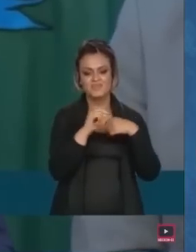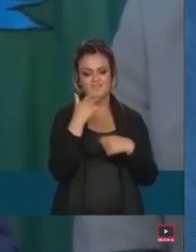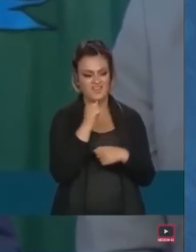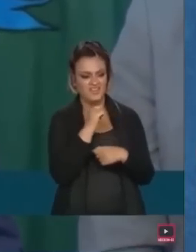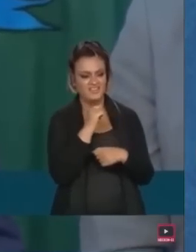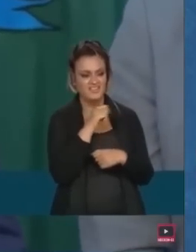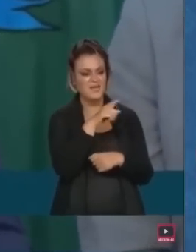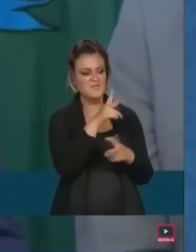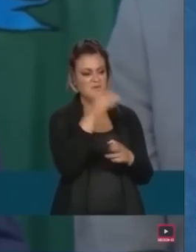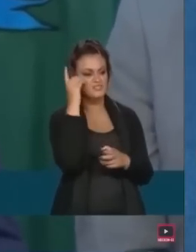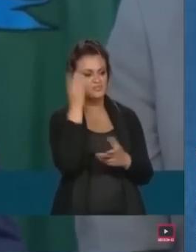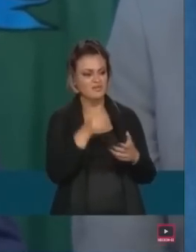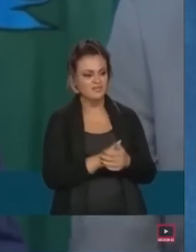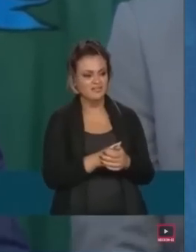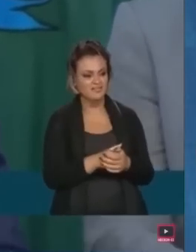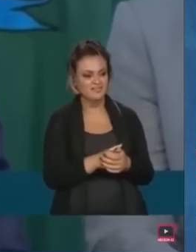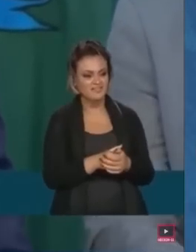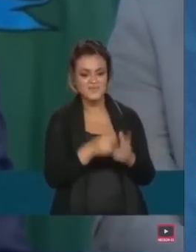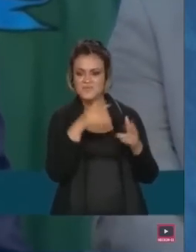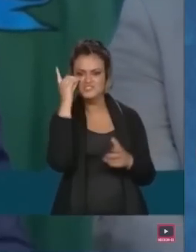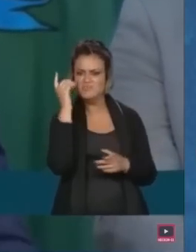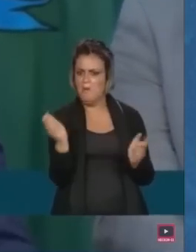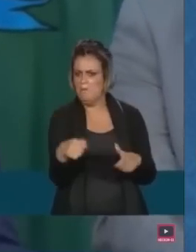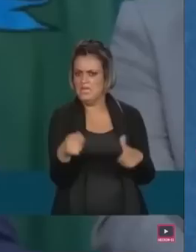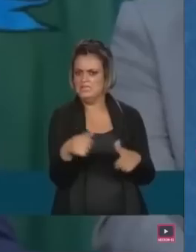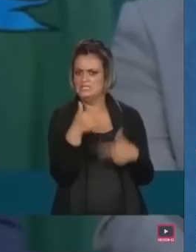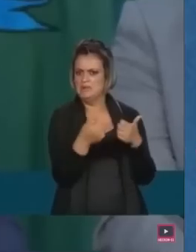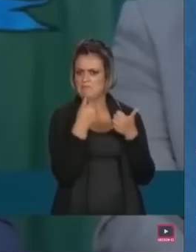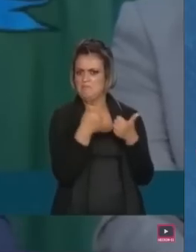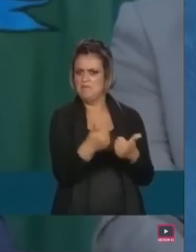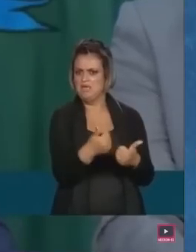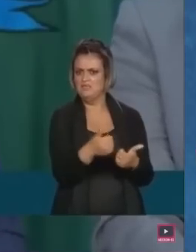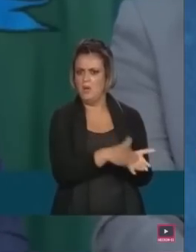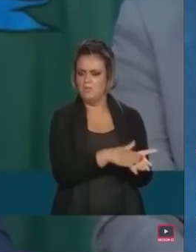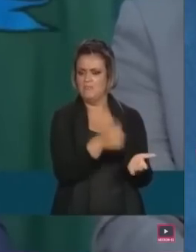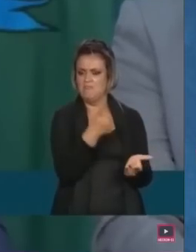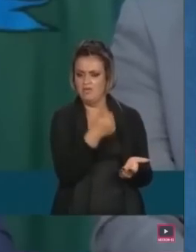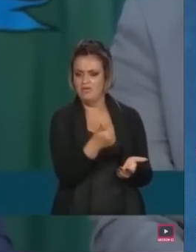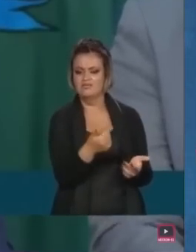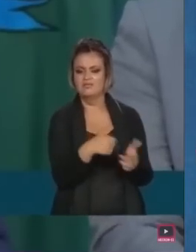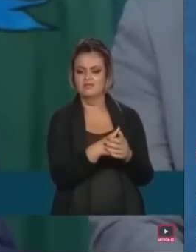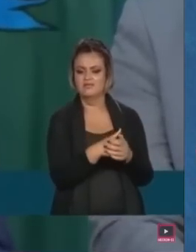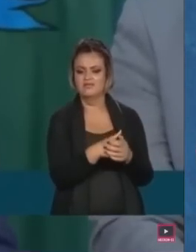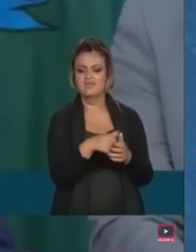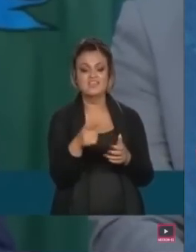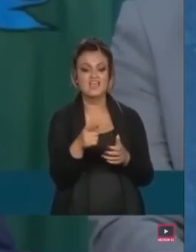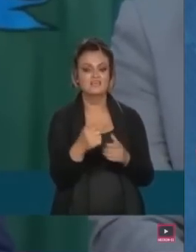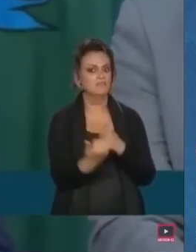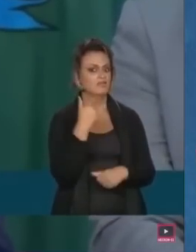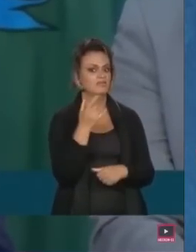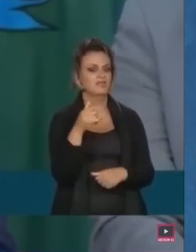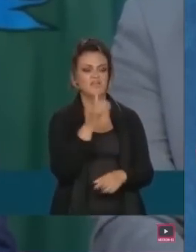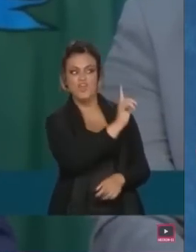eu falei: a minha Dilma de calça. Porque o bicho é competente, o bicho é trabalhador, o bicho é cobrador, sabe? E ele não deixa ninguém me